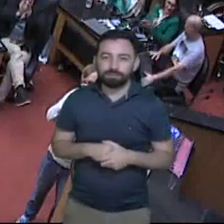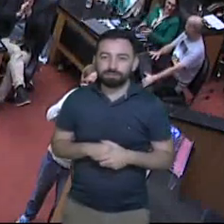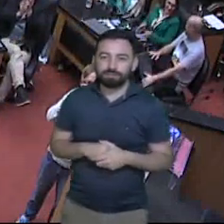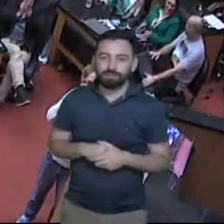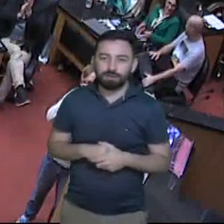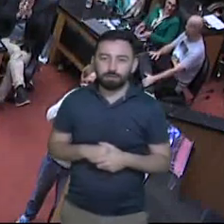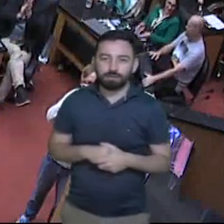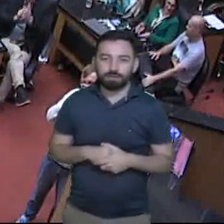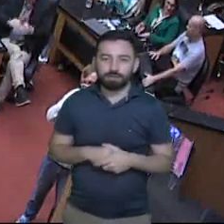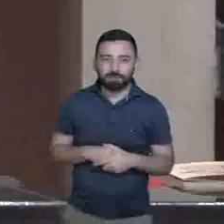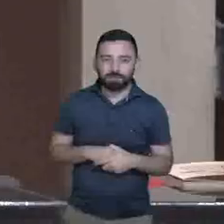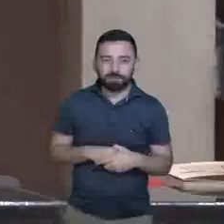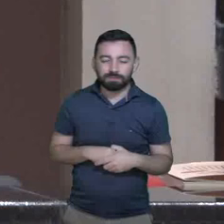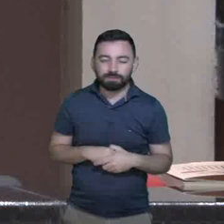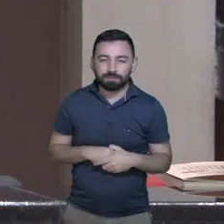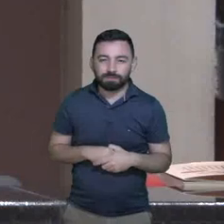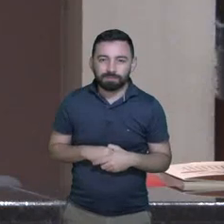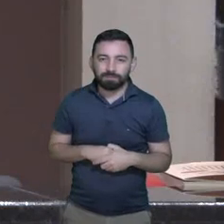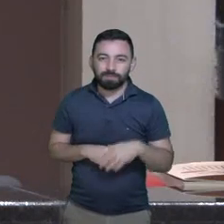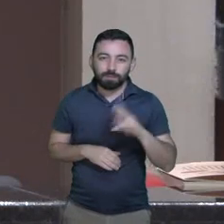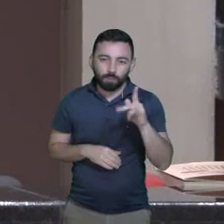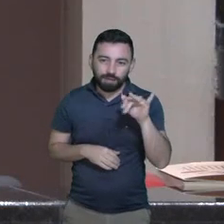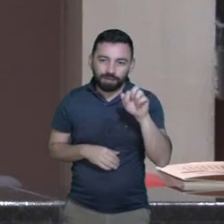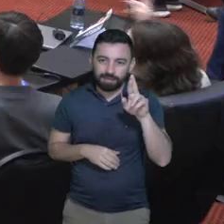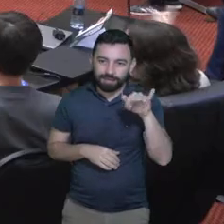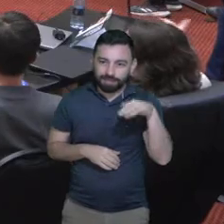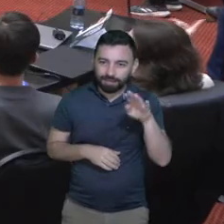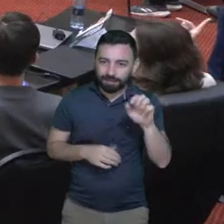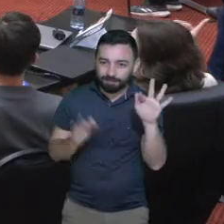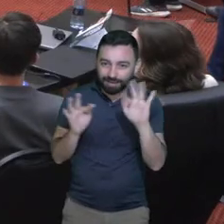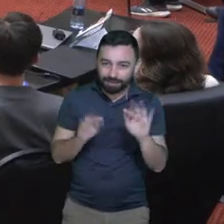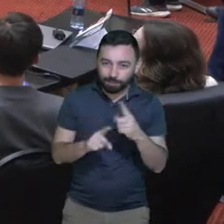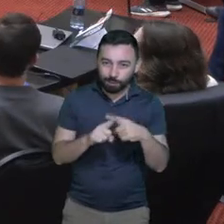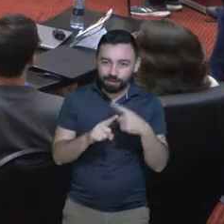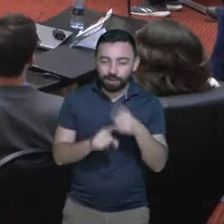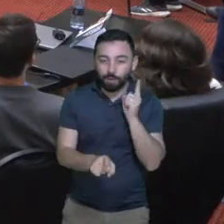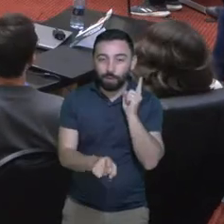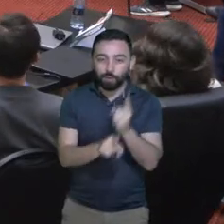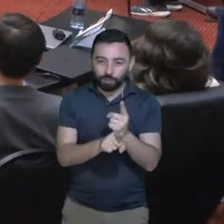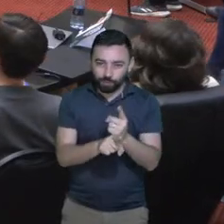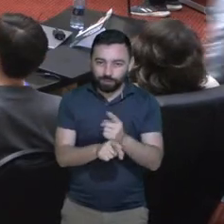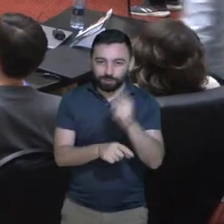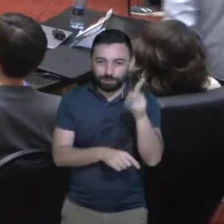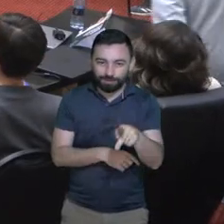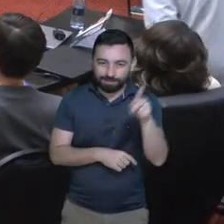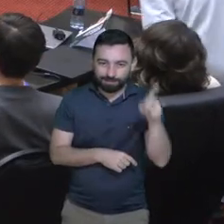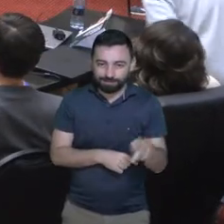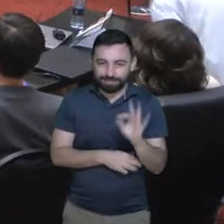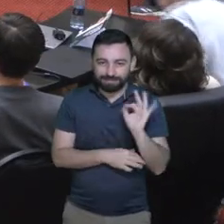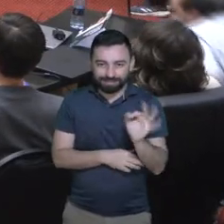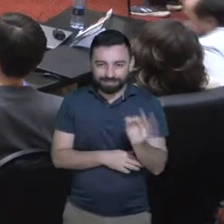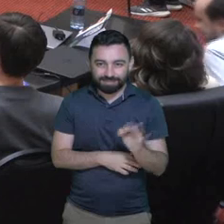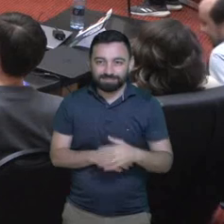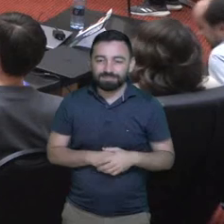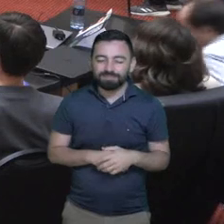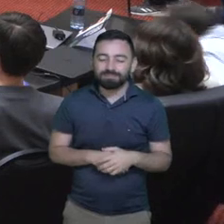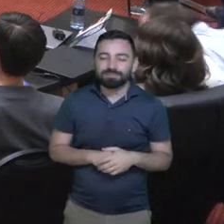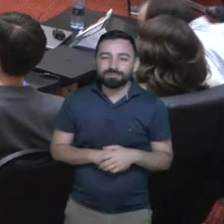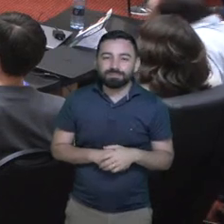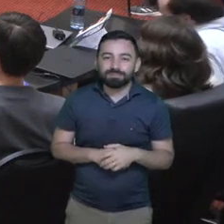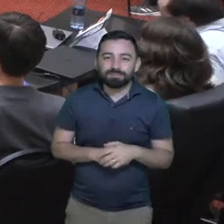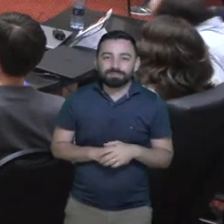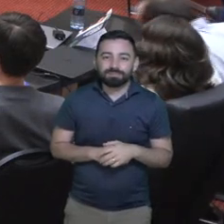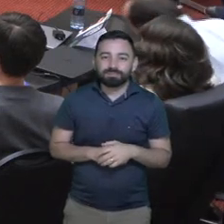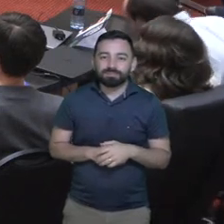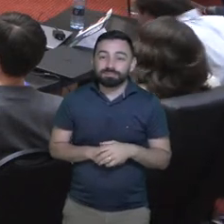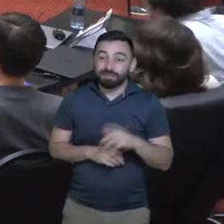equipe e o Henrique feliz da vida porque encontrou a sua professora né olha ele